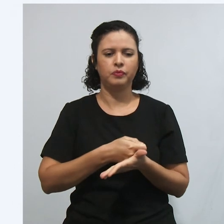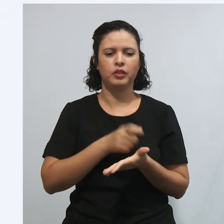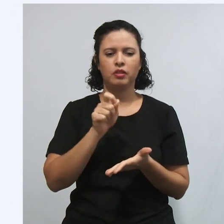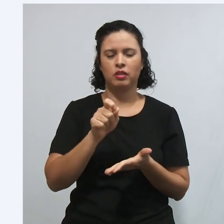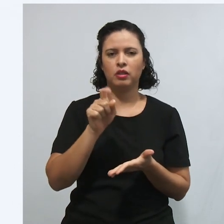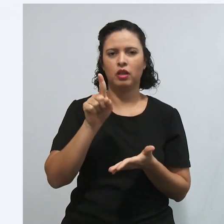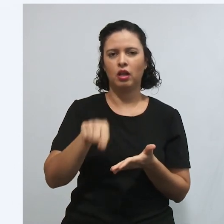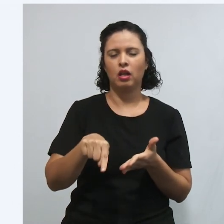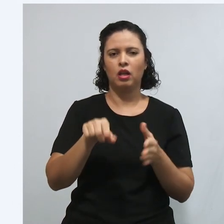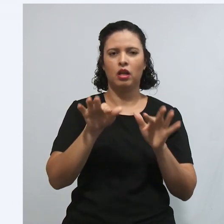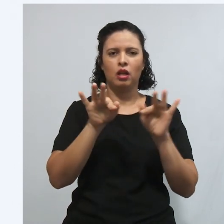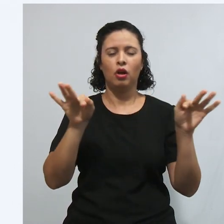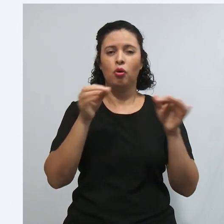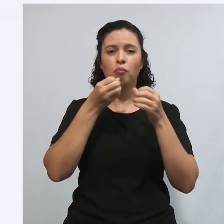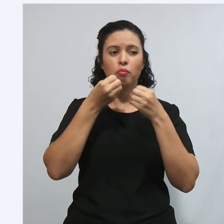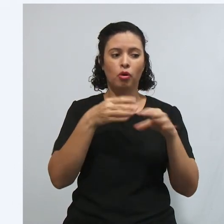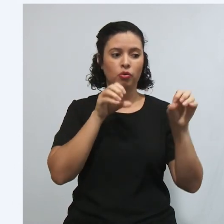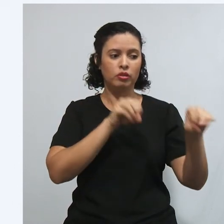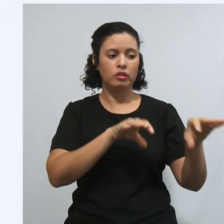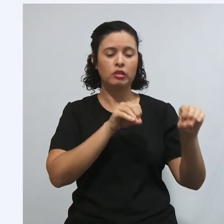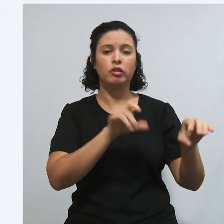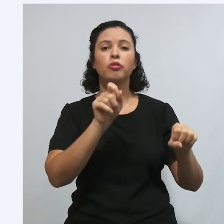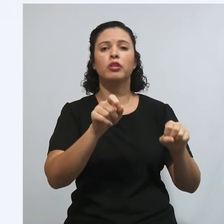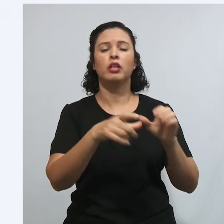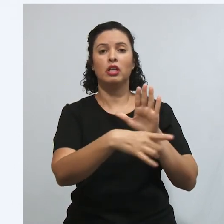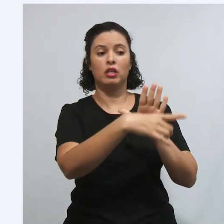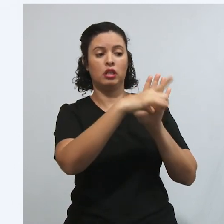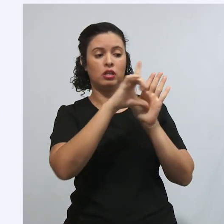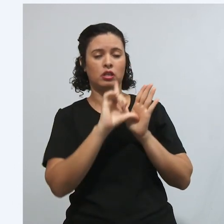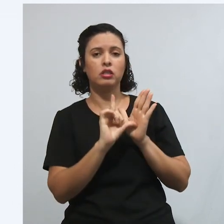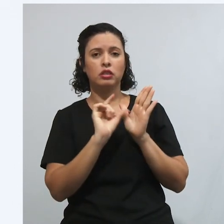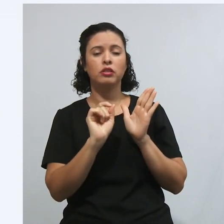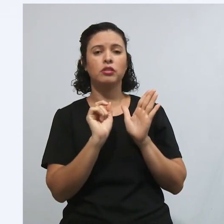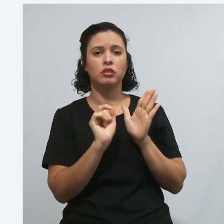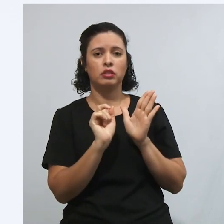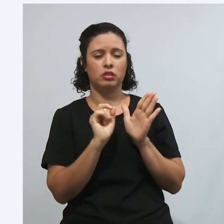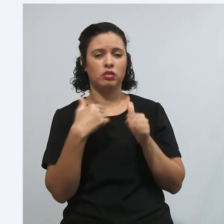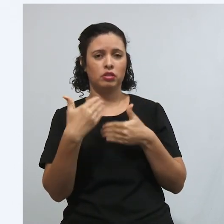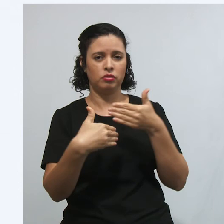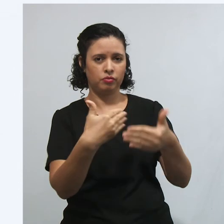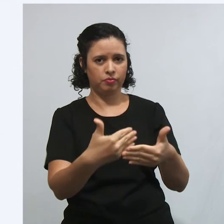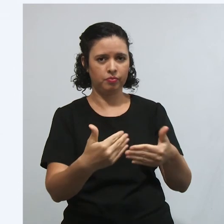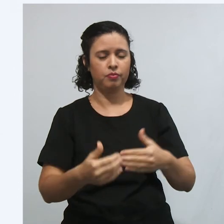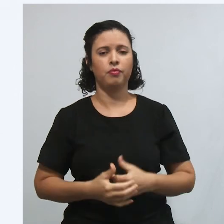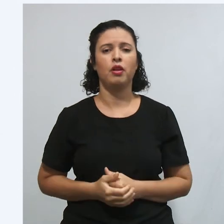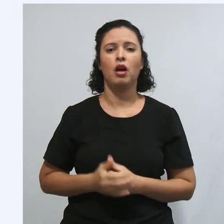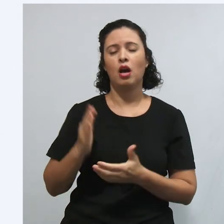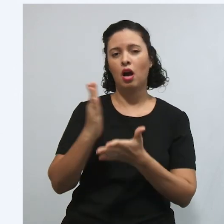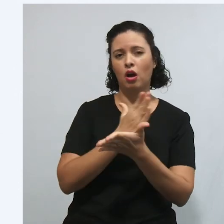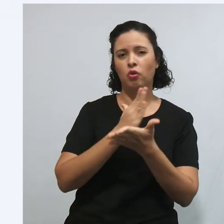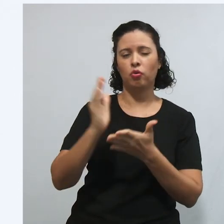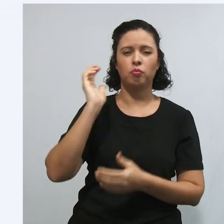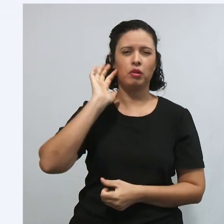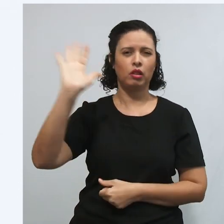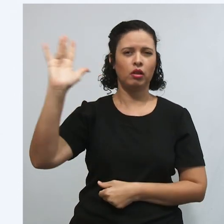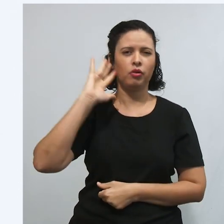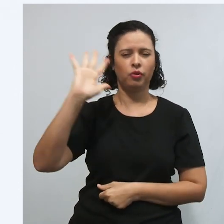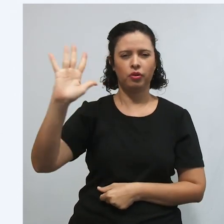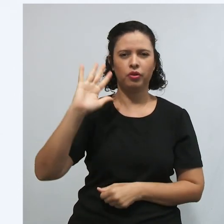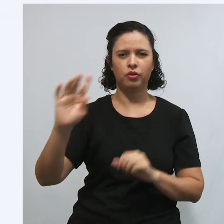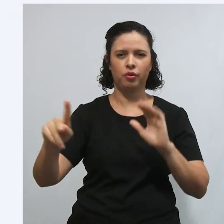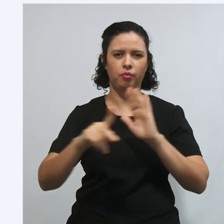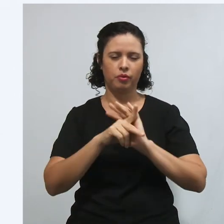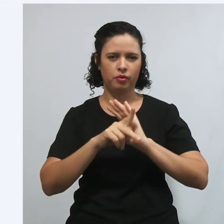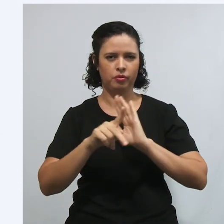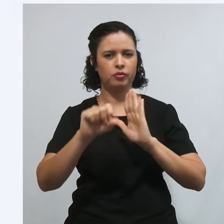o bom ensino é aquele que se adianta ao desenvolvimento. Por quê? Algumas teorias que foram muito vigentes lá